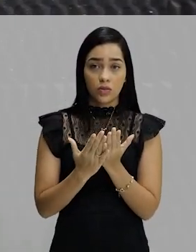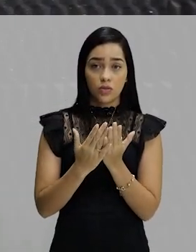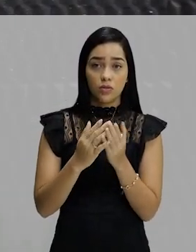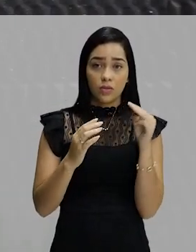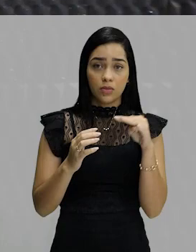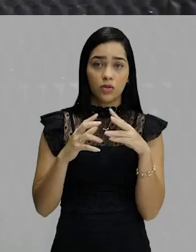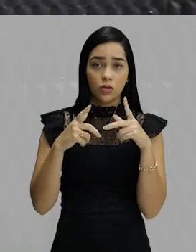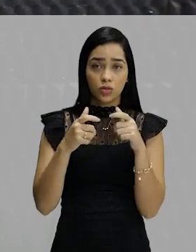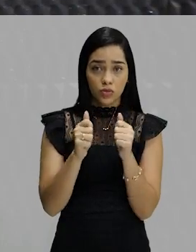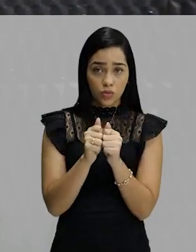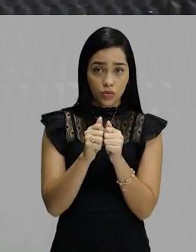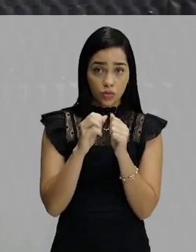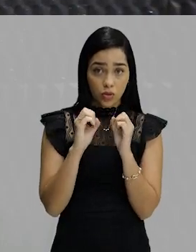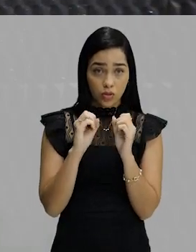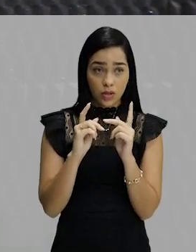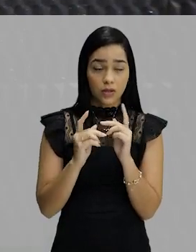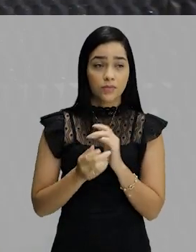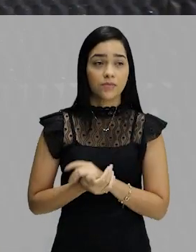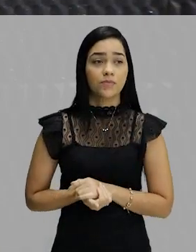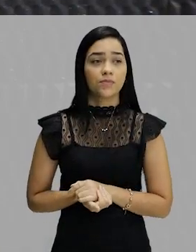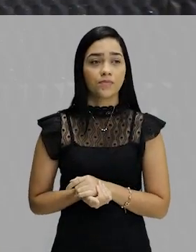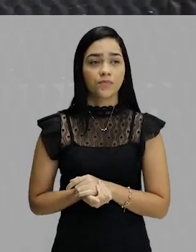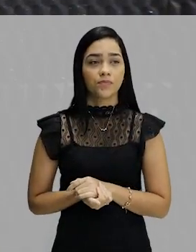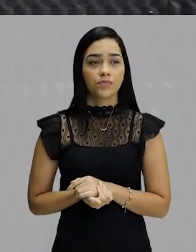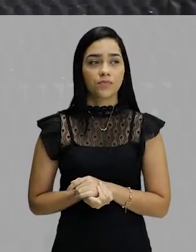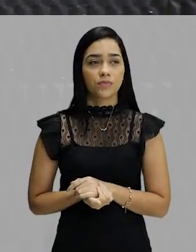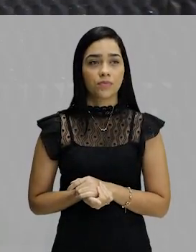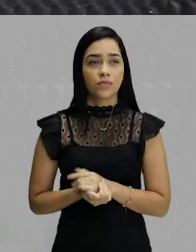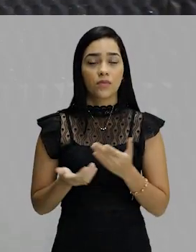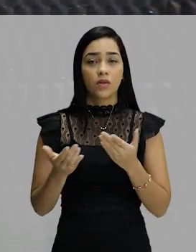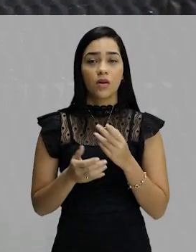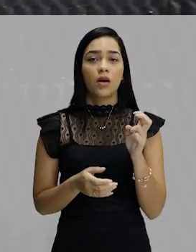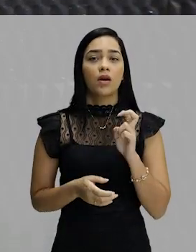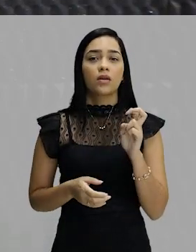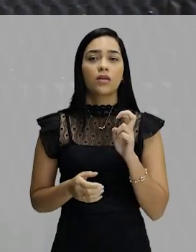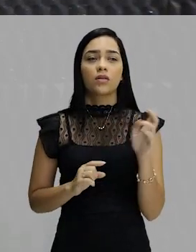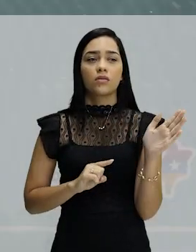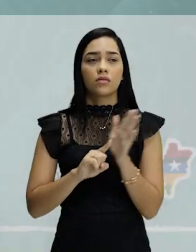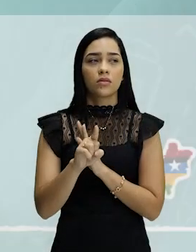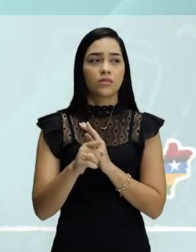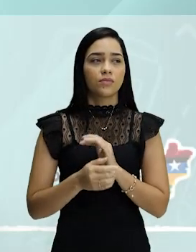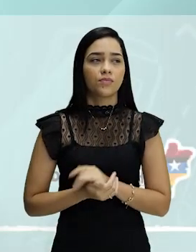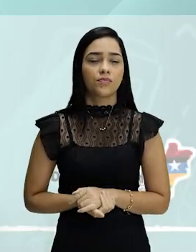matemática todos juntos. Ok, gente? Vamos para a próxima questão.